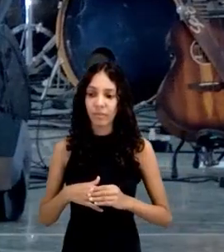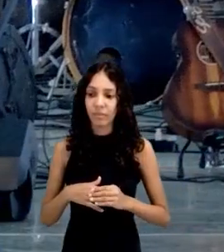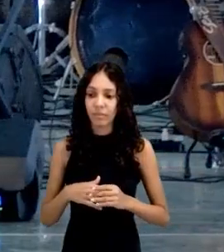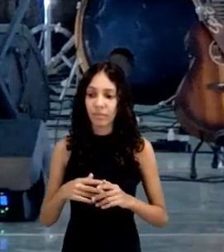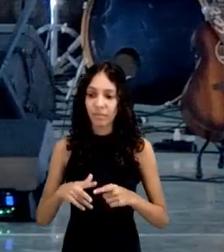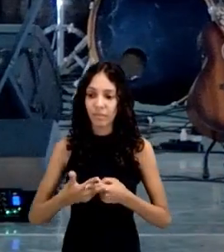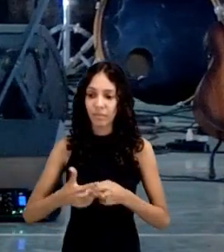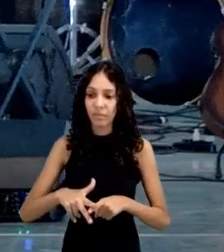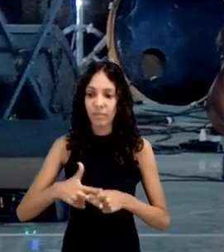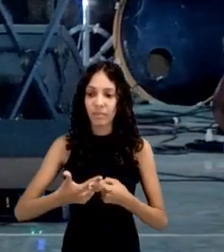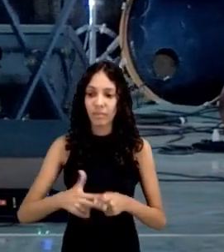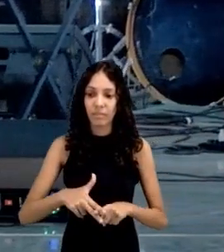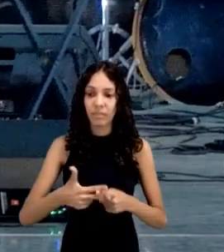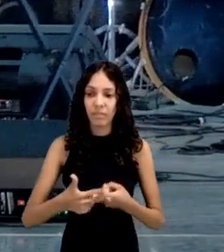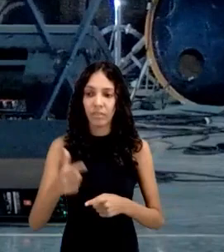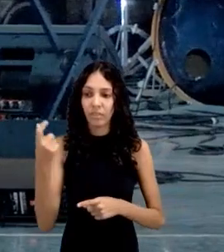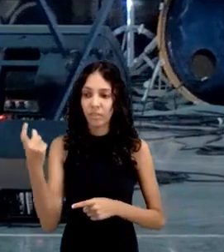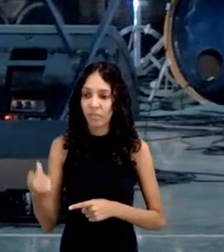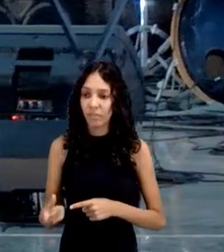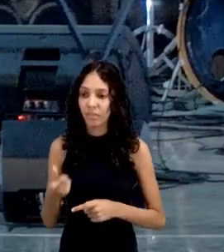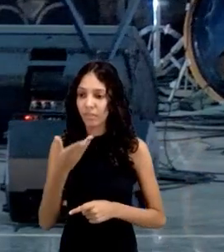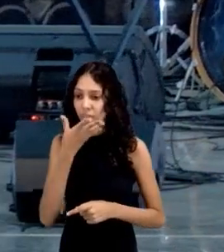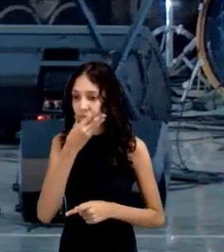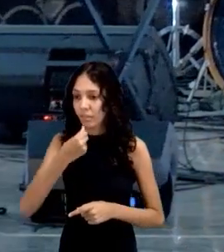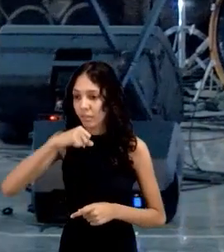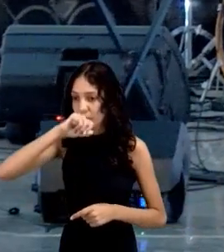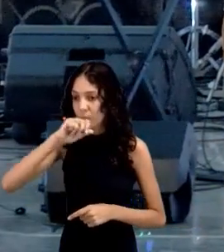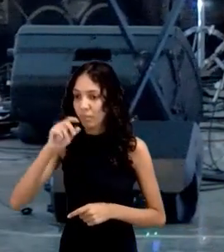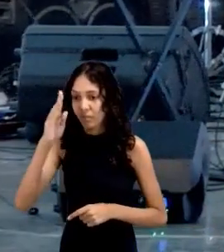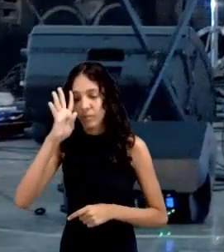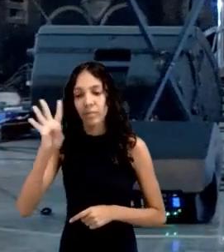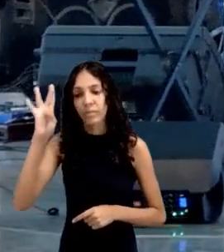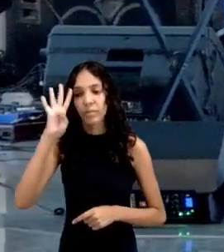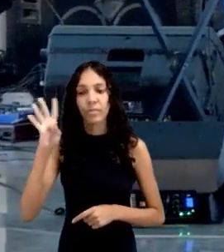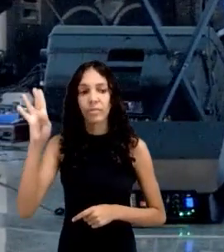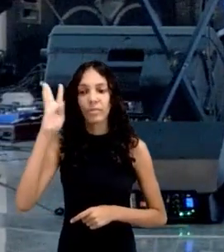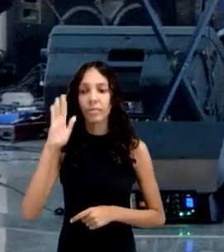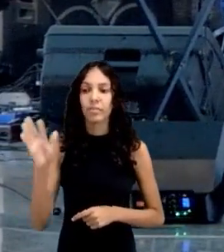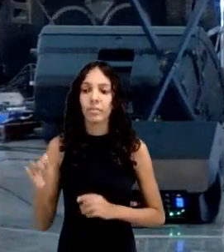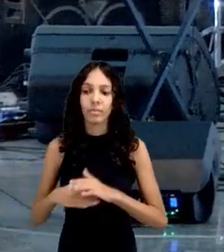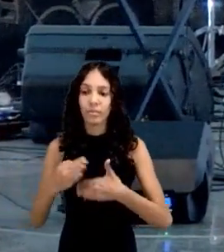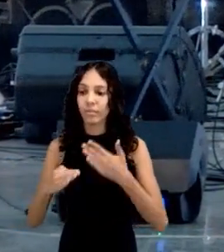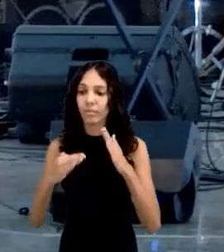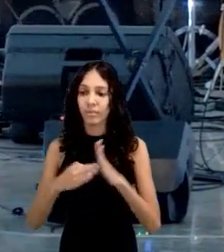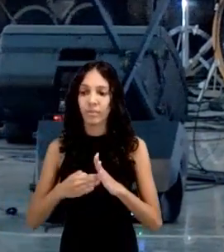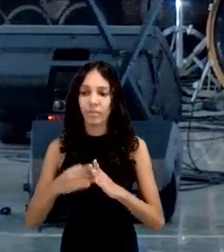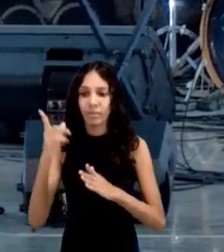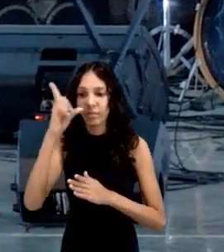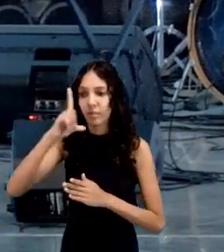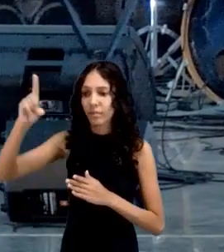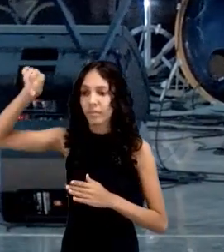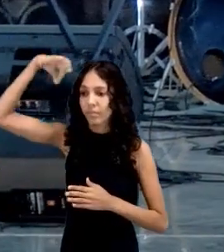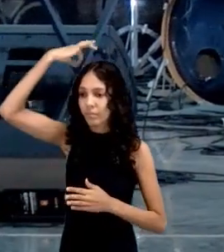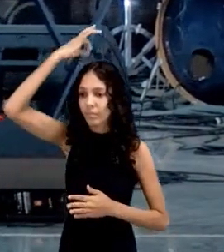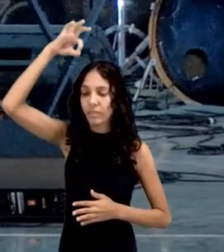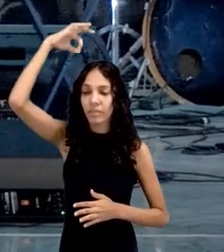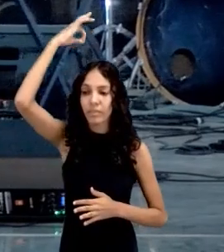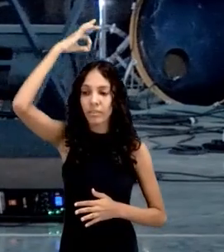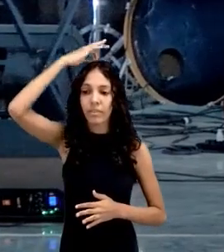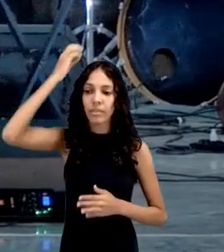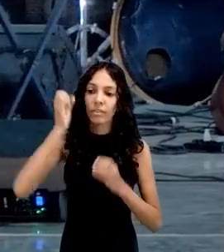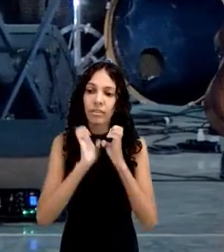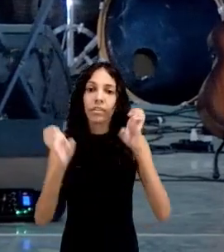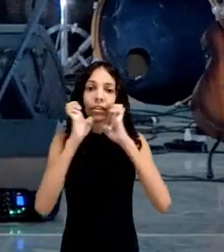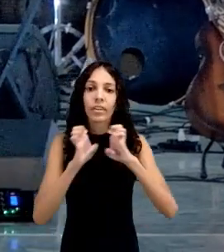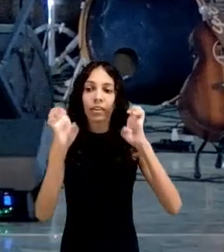reconstruídos, recriados pelo poder do Espírito Santo, à luz do Evangelho. Você agora vai ser uma nova criatura. E o texto continua dizendo o